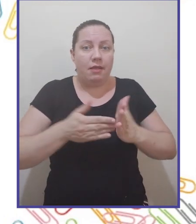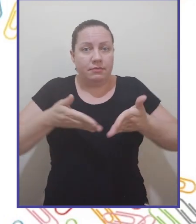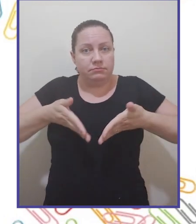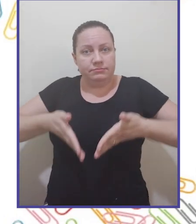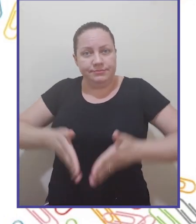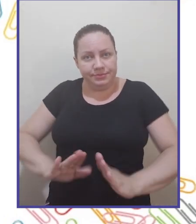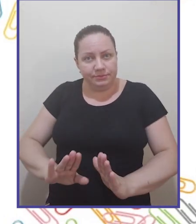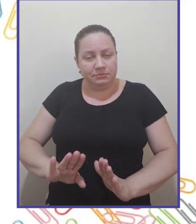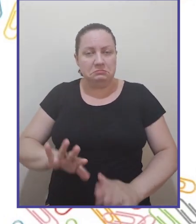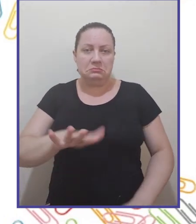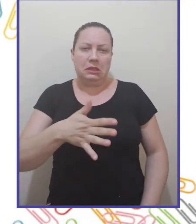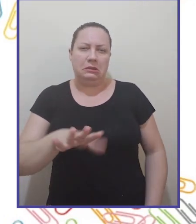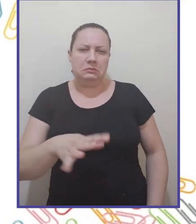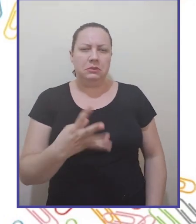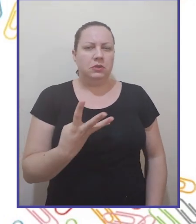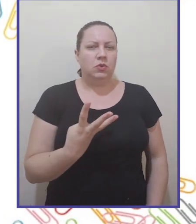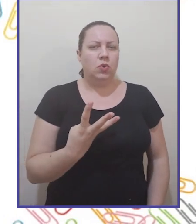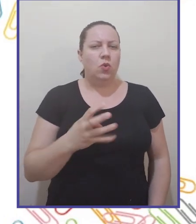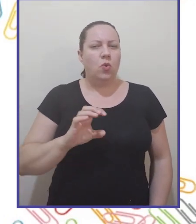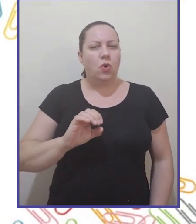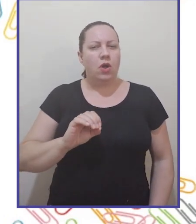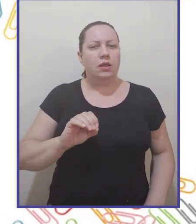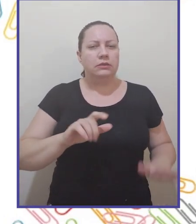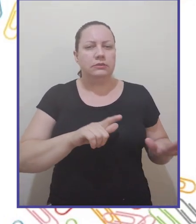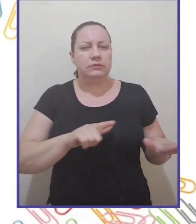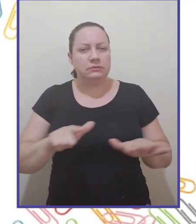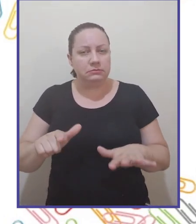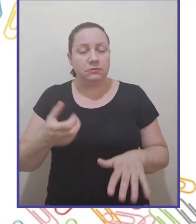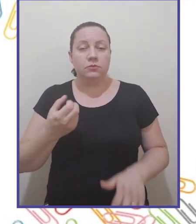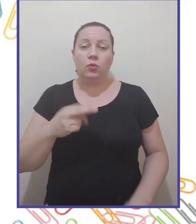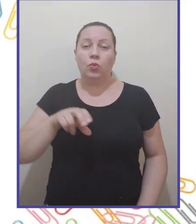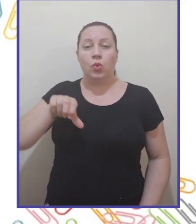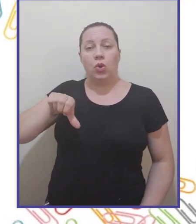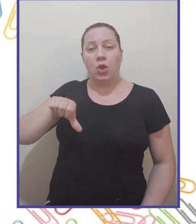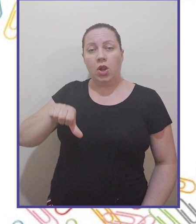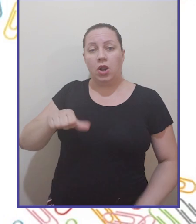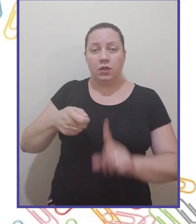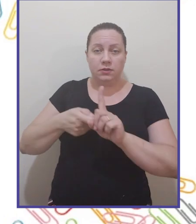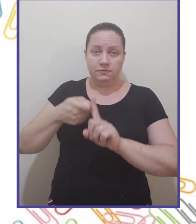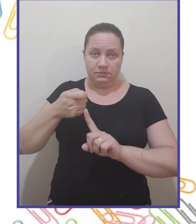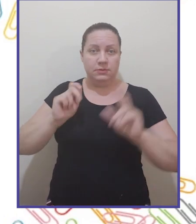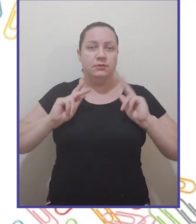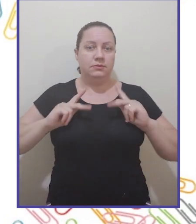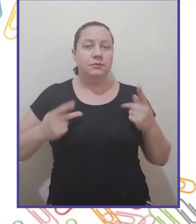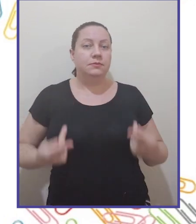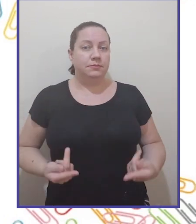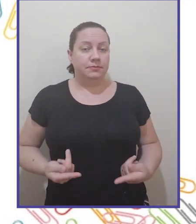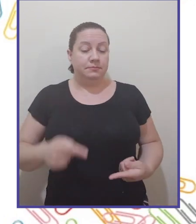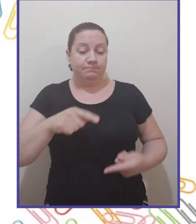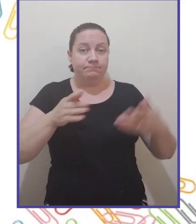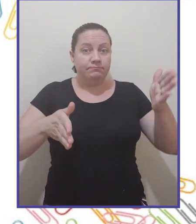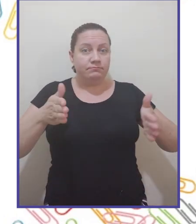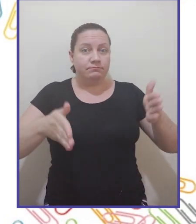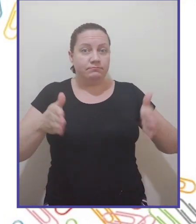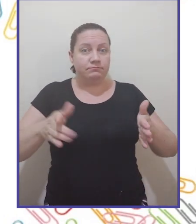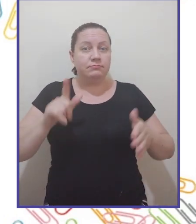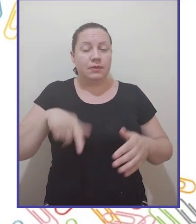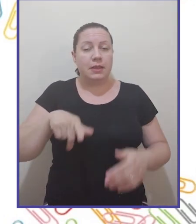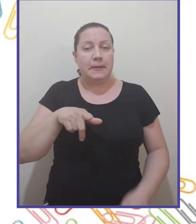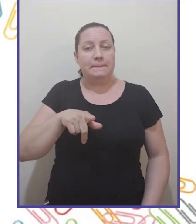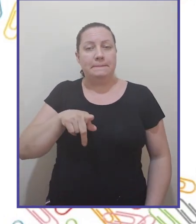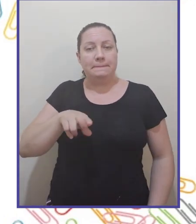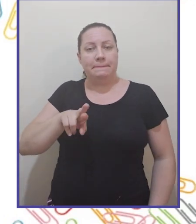de 40 semanas ou 9 meses nos seres humanos. Essa fase é denominada período pré-natal.